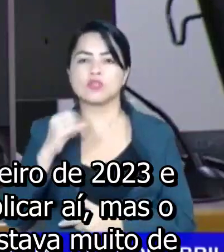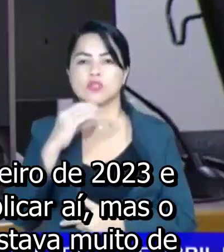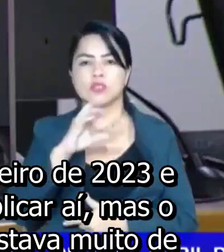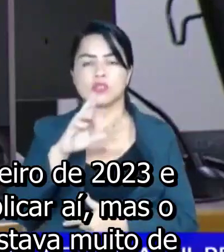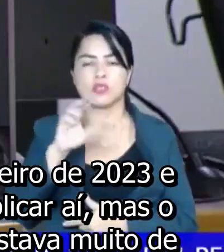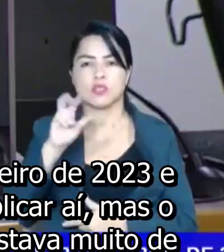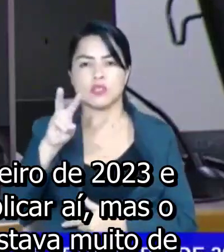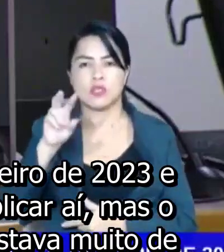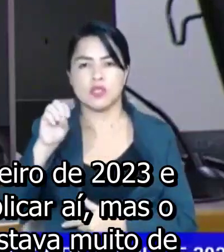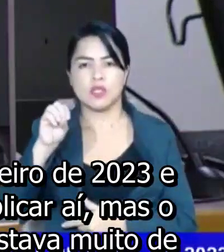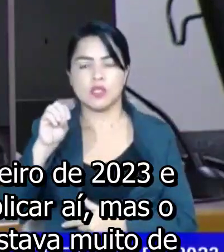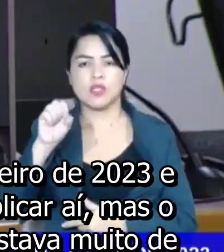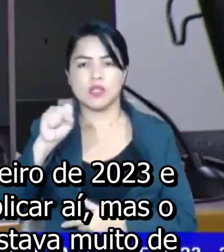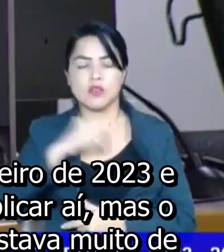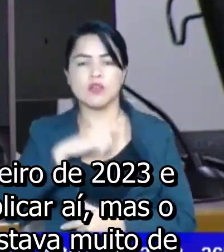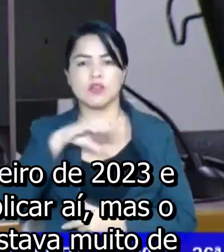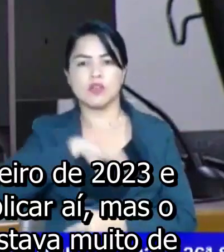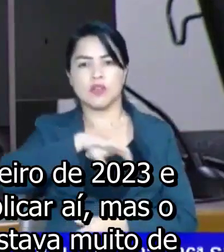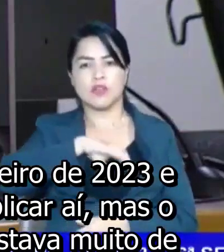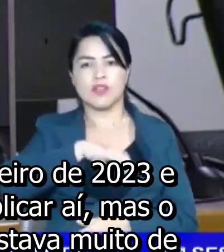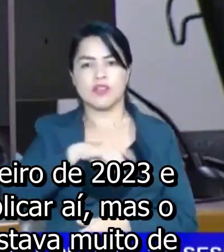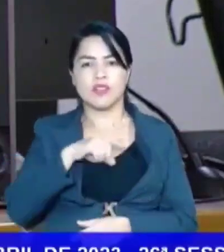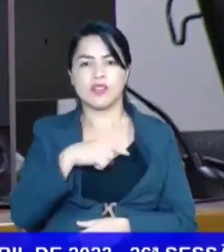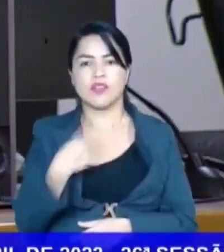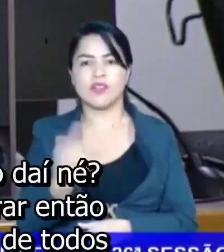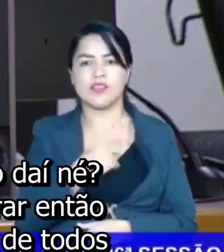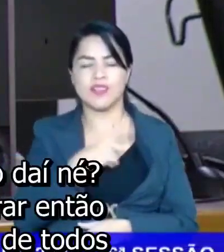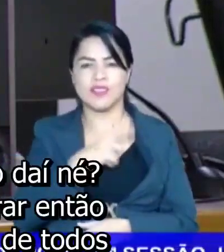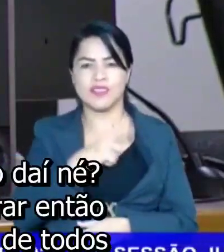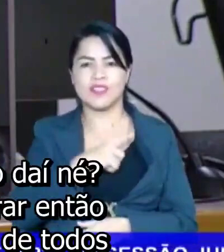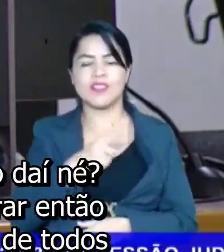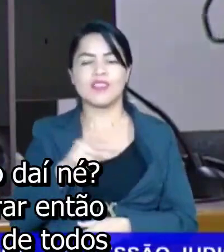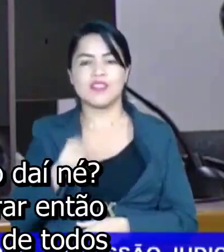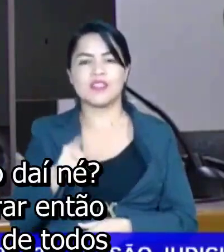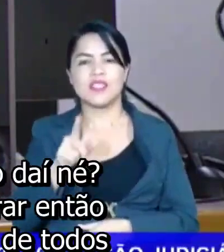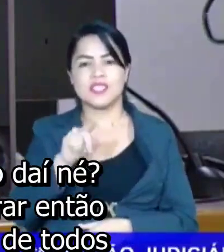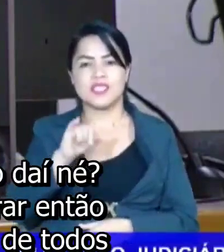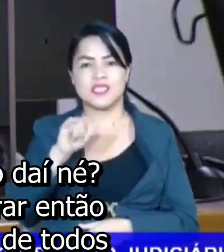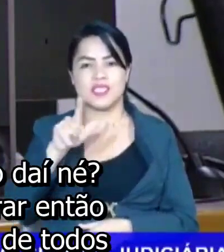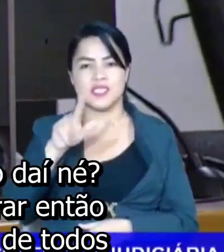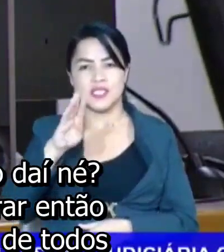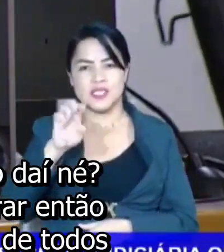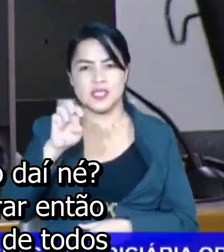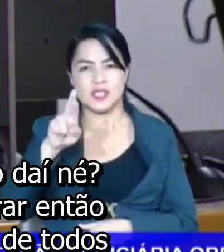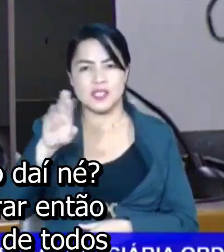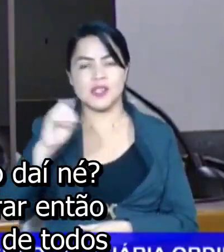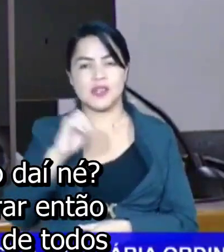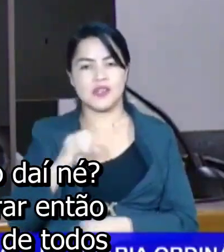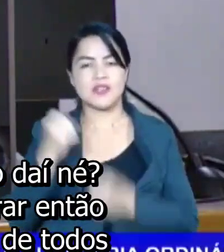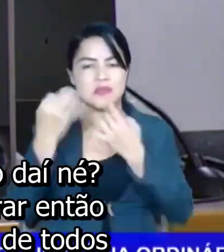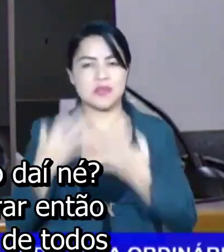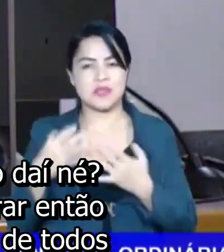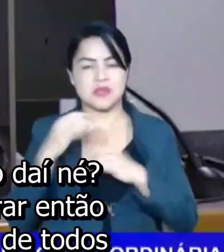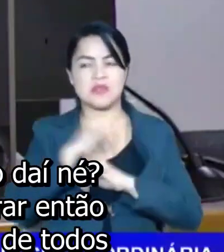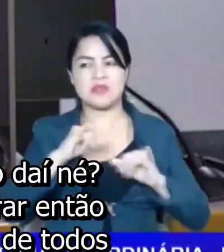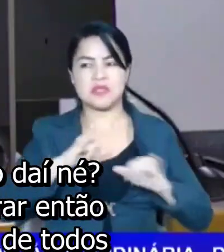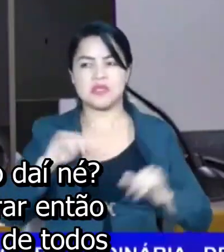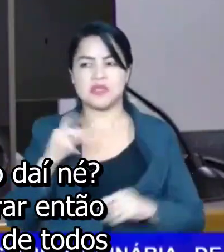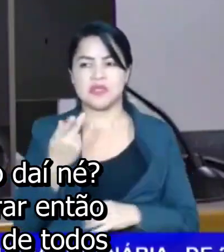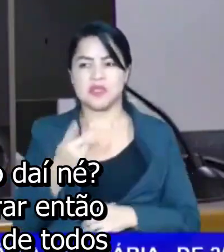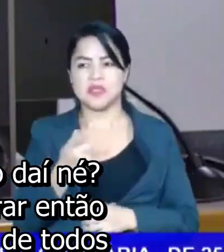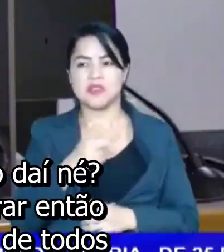explicar aí, mas o nosso decano Gilberto, ele não está, ele que gostava muito de falar de história, mas os alunos vão estudar depois isso daí, né? Então,